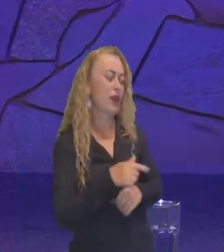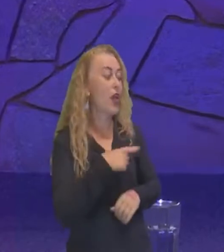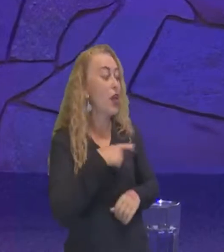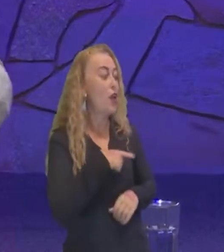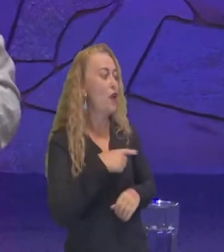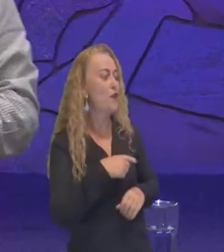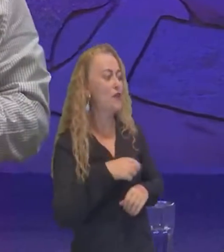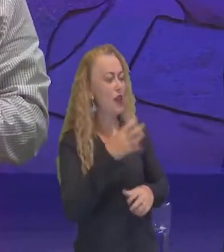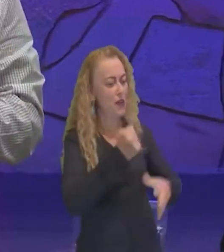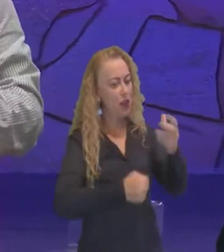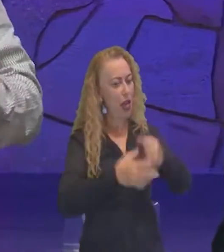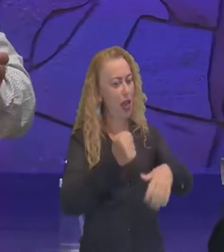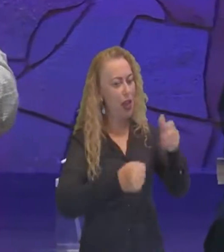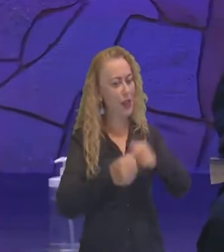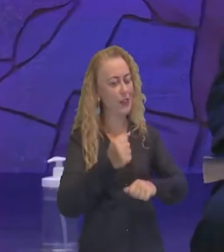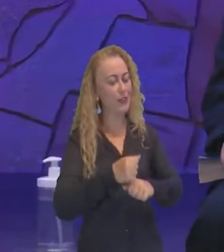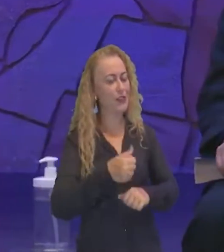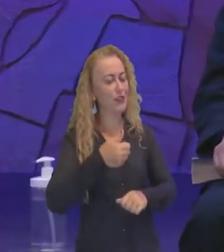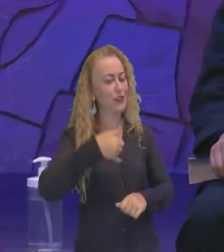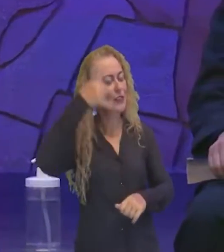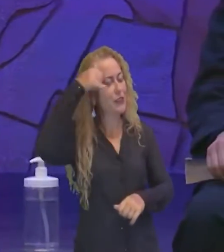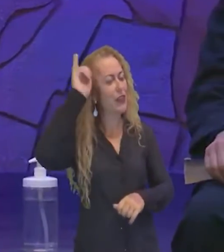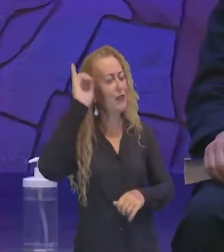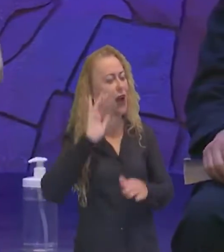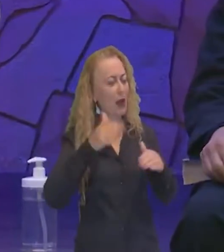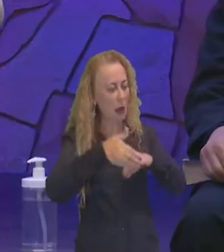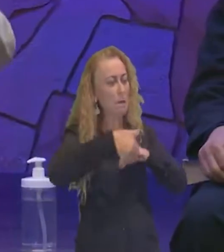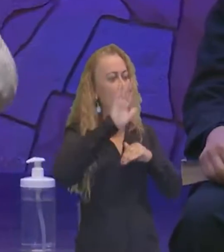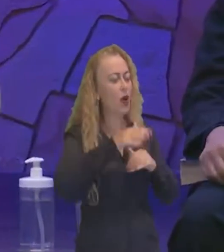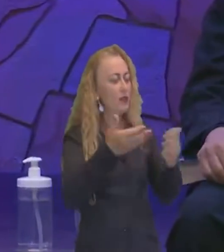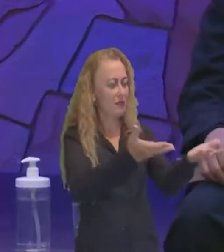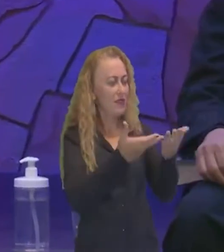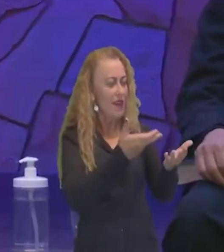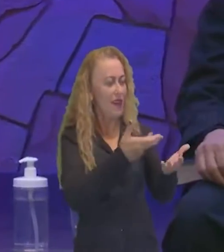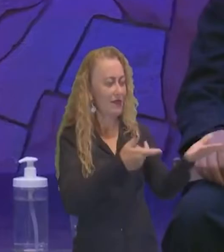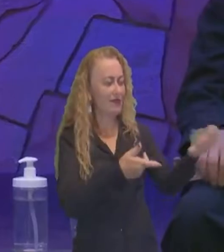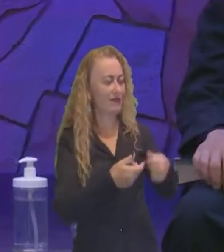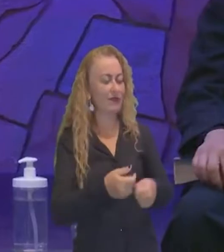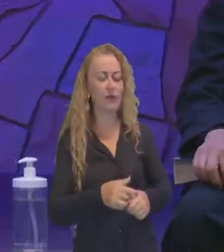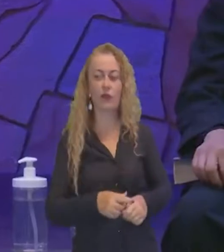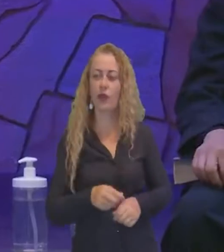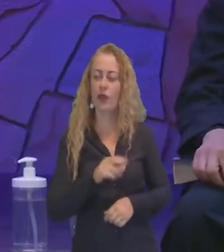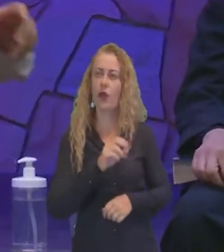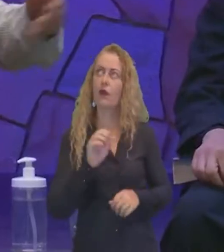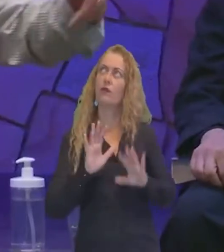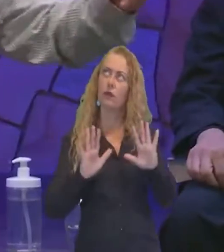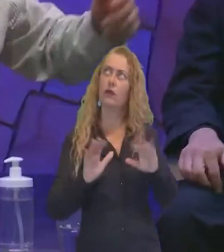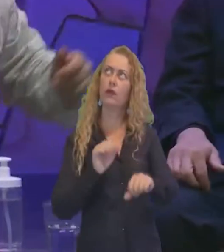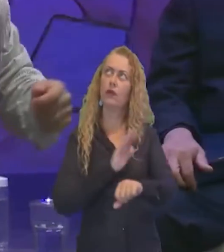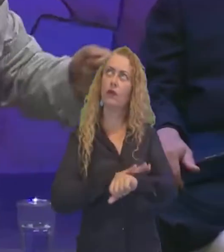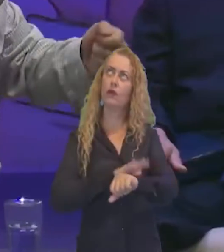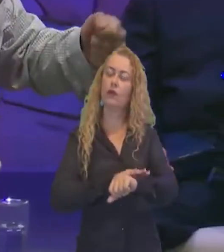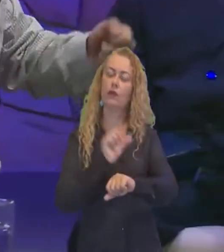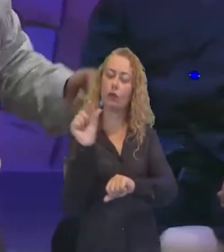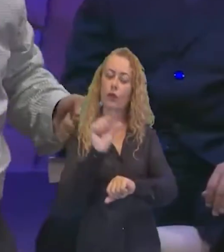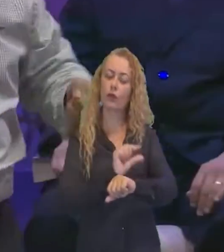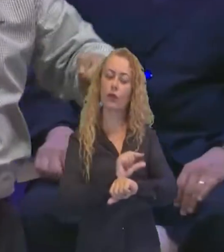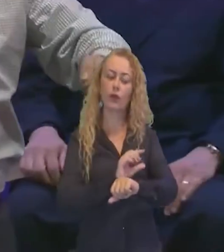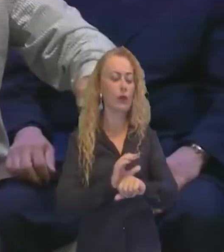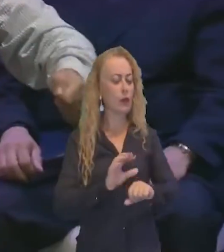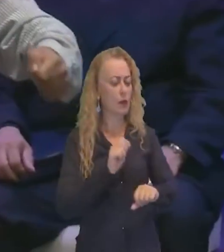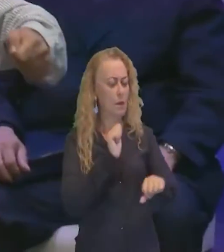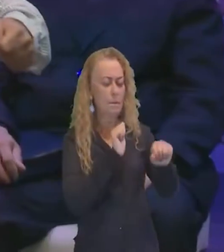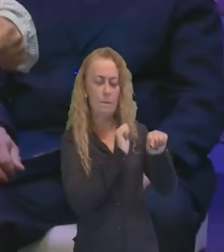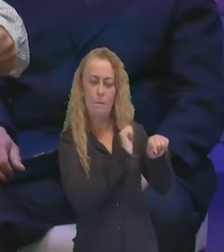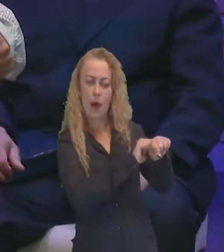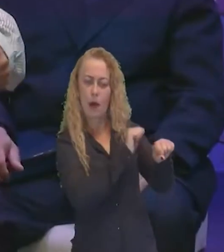irmão, muito obrigado por ter lembrado da gente. E veio a provisão. Um outro irmão tinha uma cantina lá que vendia quentinha, e